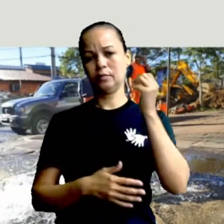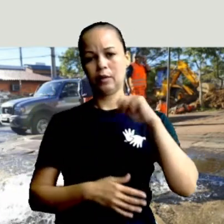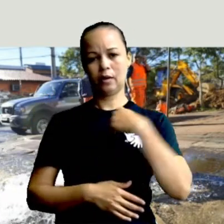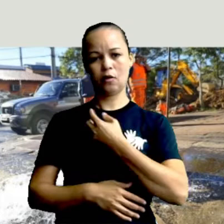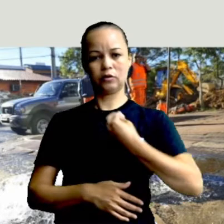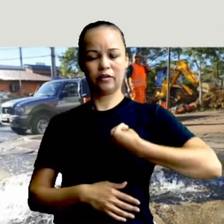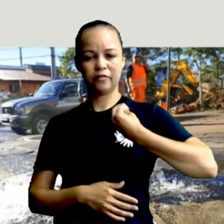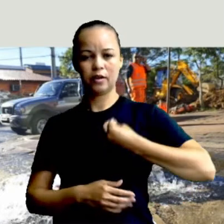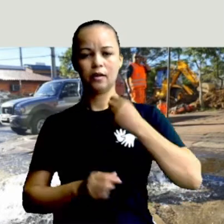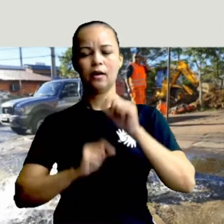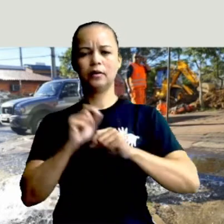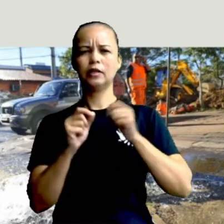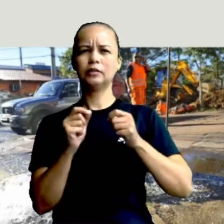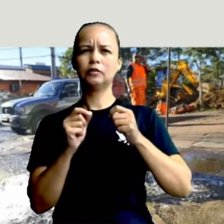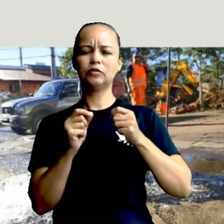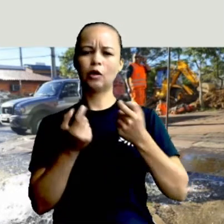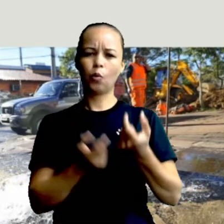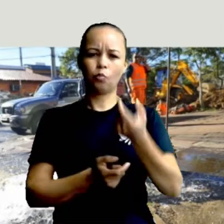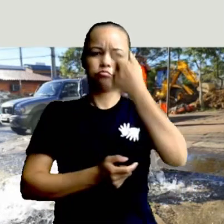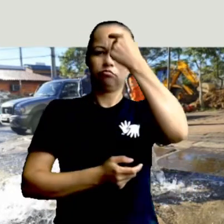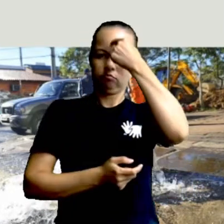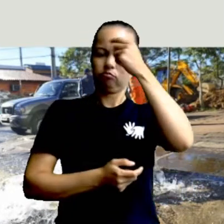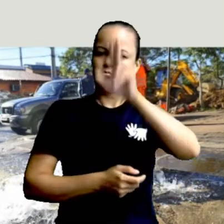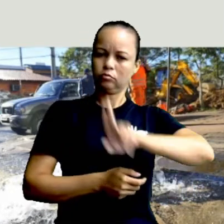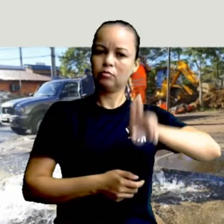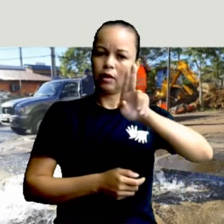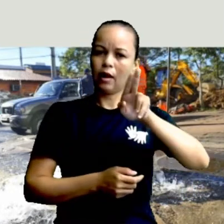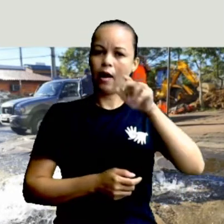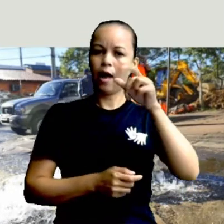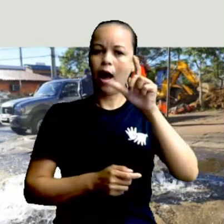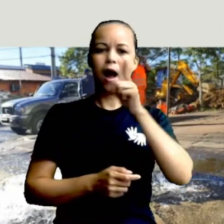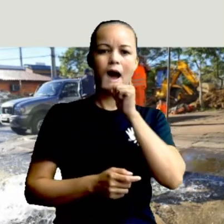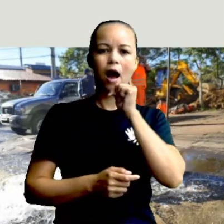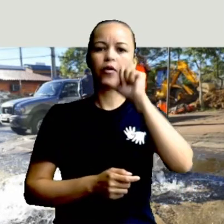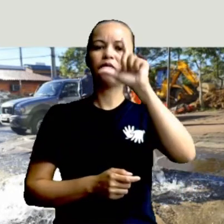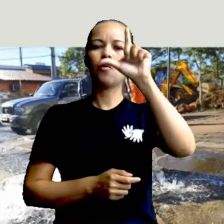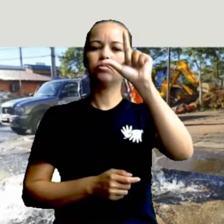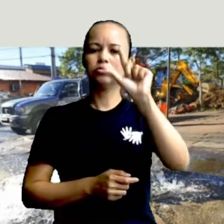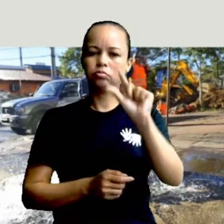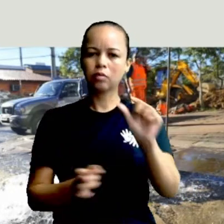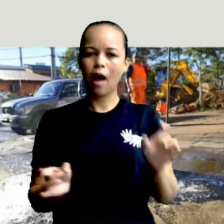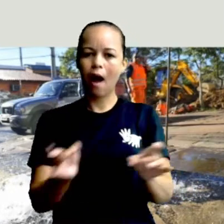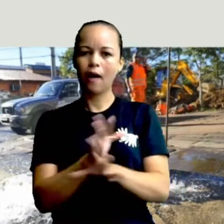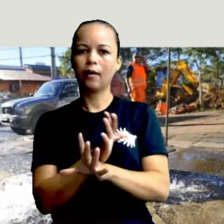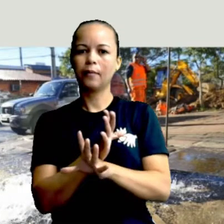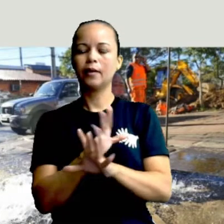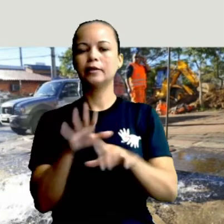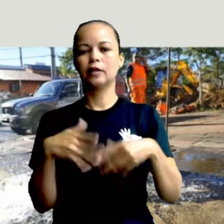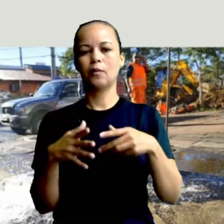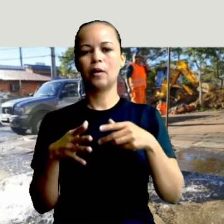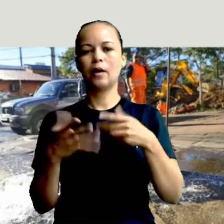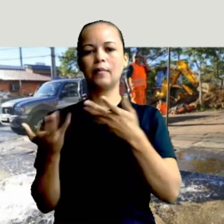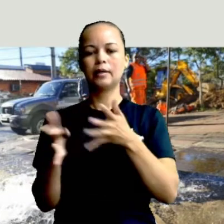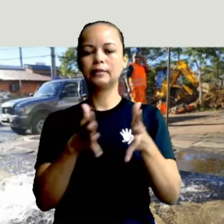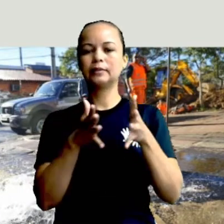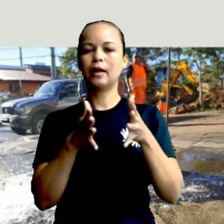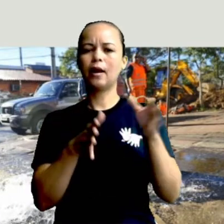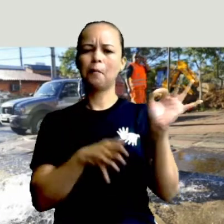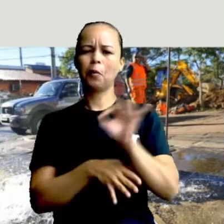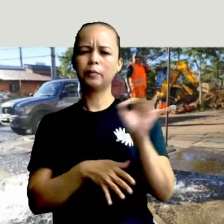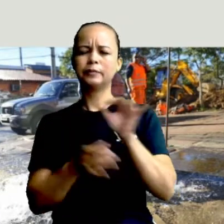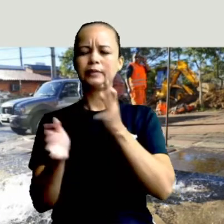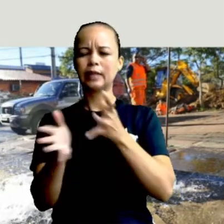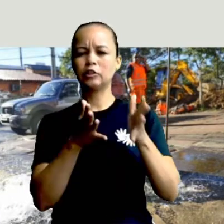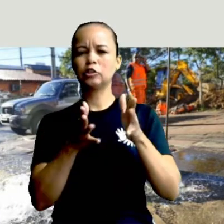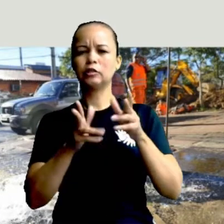não fizermos uso consciente, ela pode acabar. Uma boa parcela da população do planeta não tem